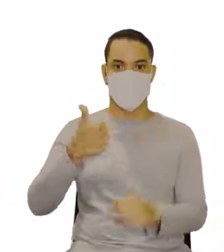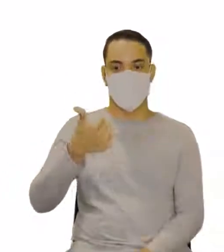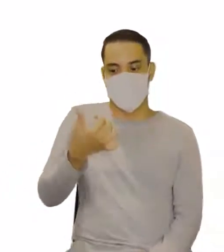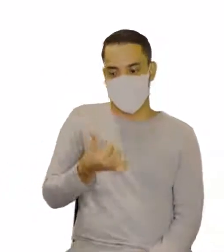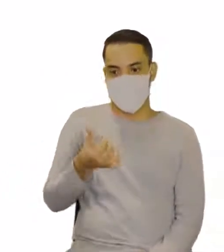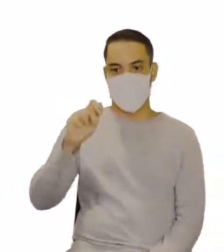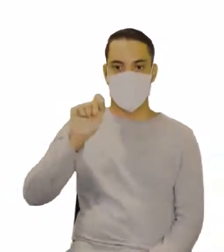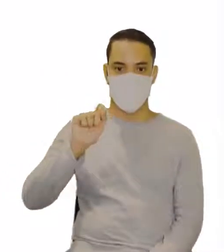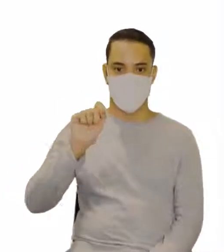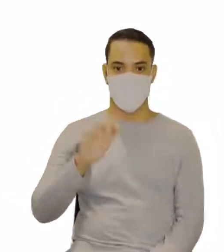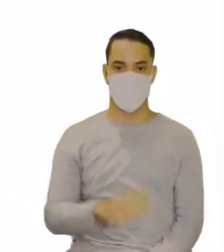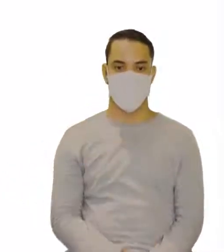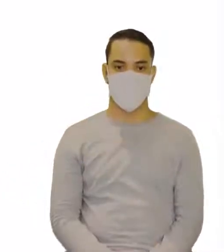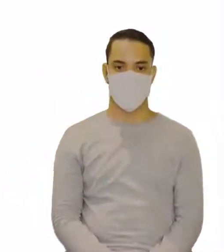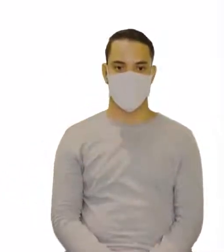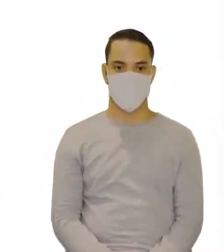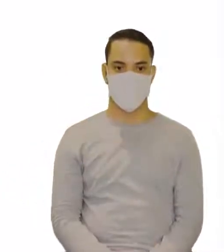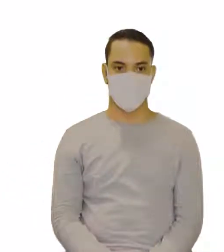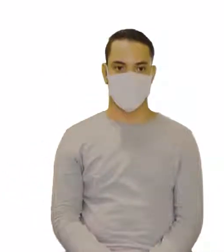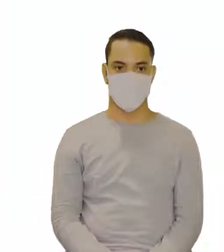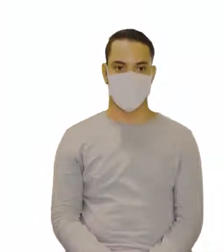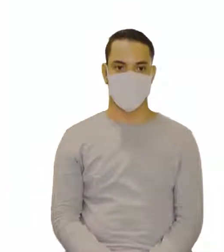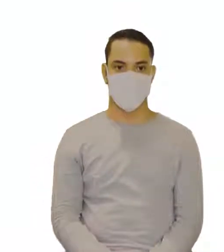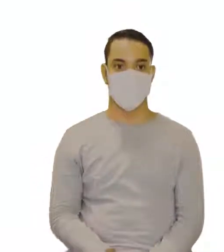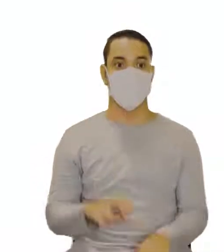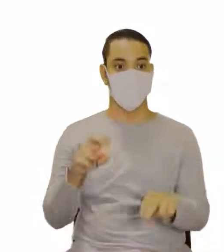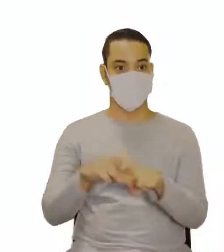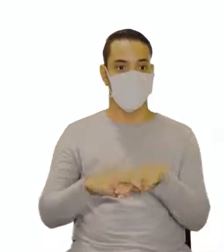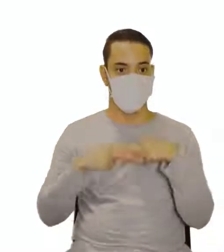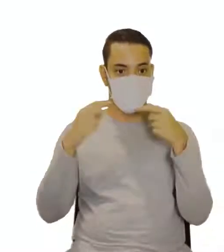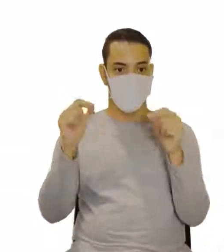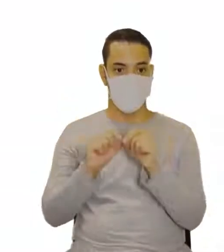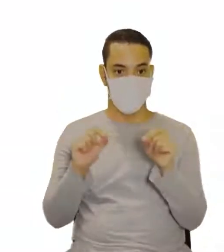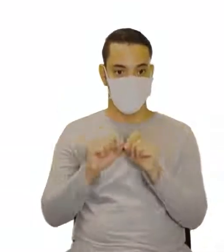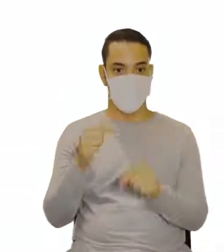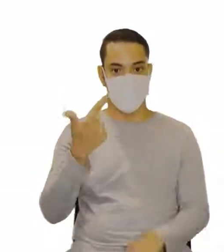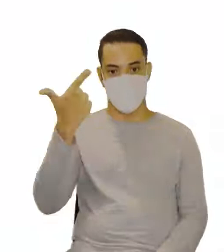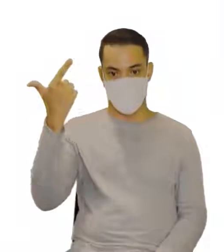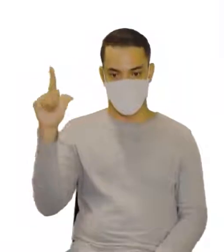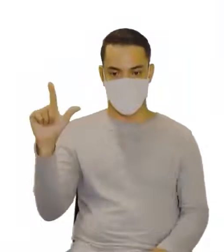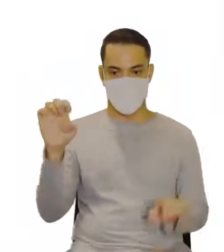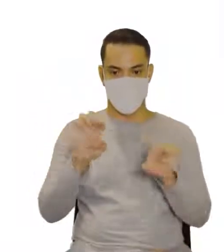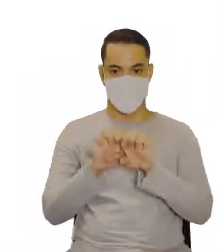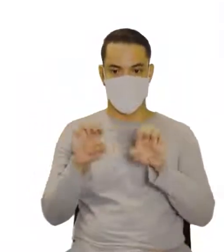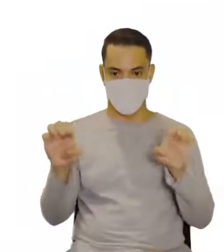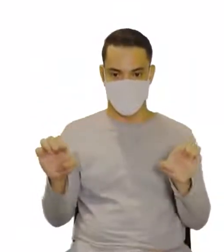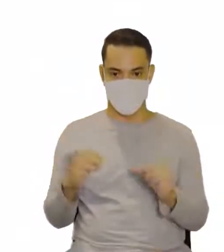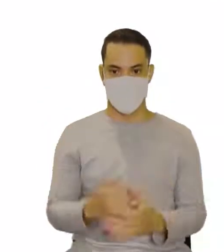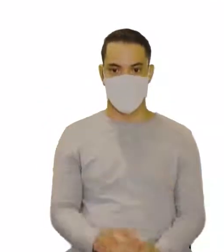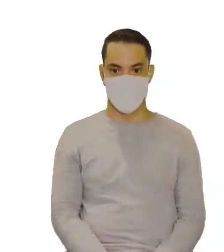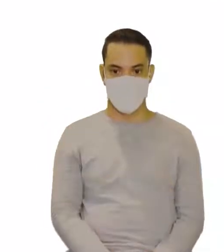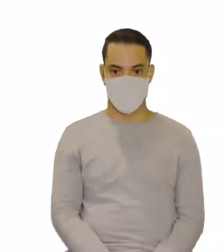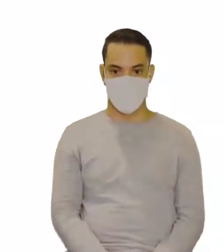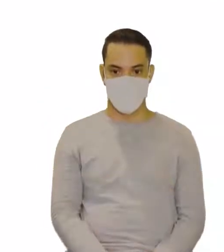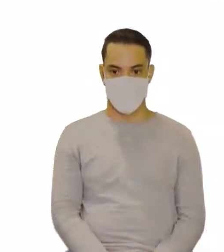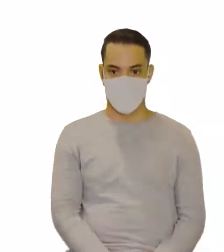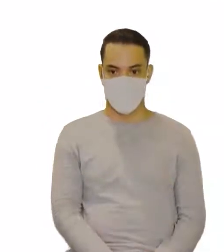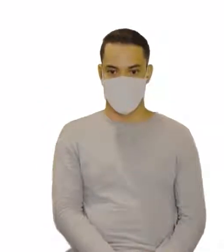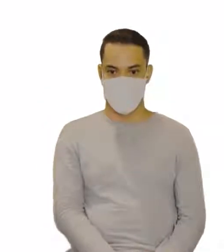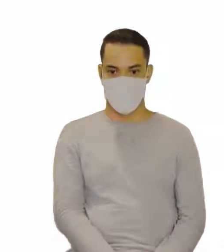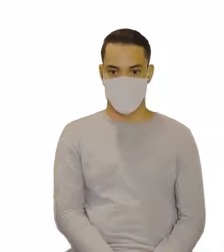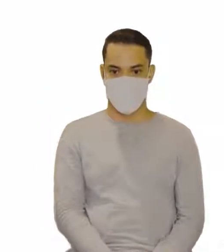16 amperes, tá? Vamos fazer uma outra equação para representar? Tá aqui, ó, o valor da corrente de